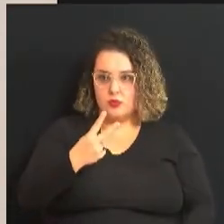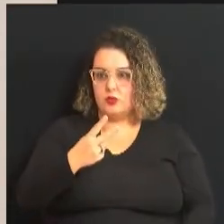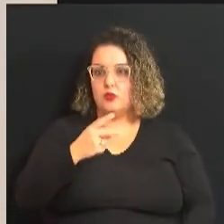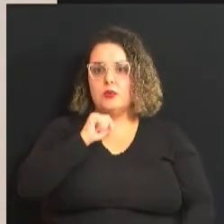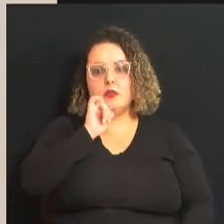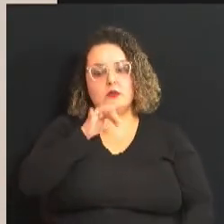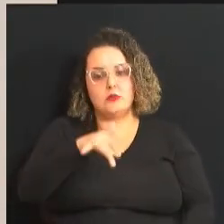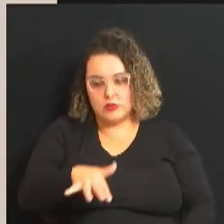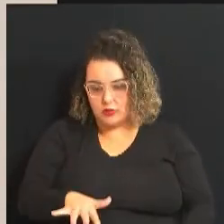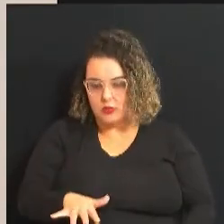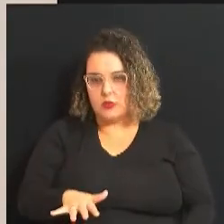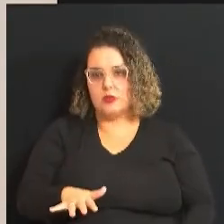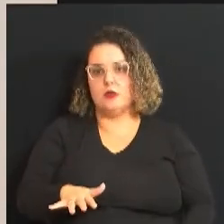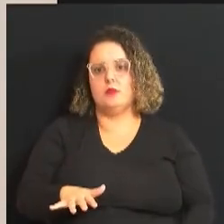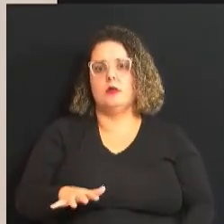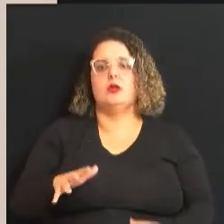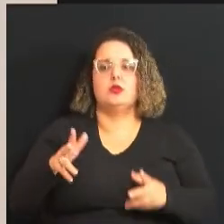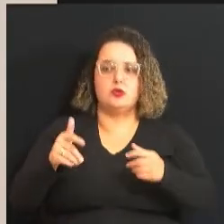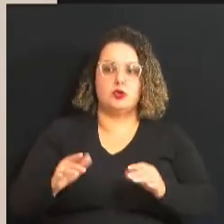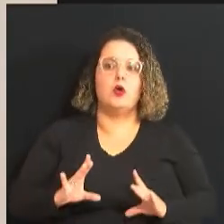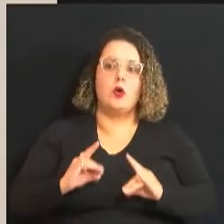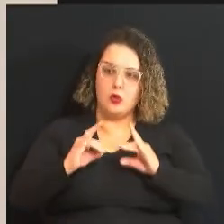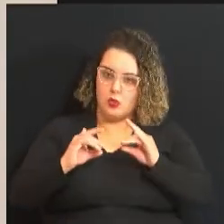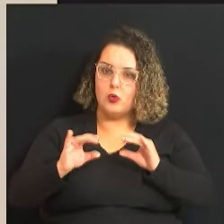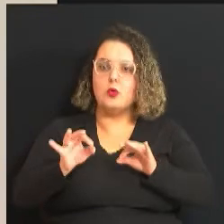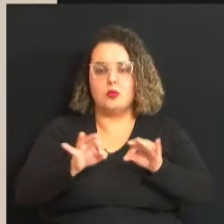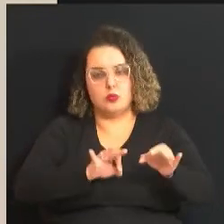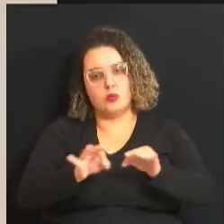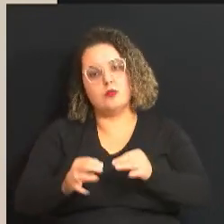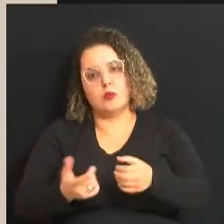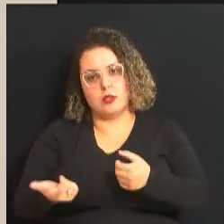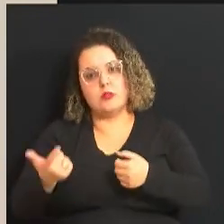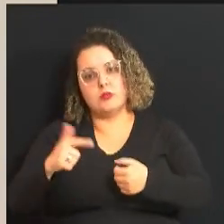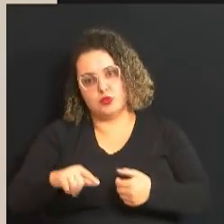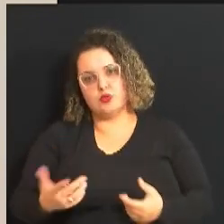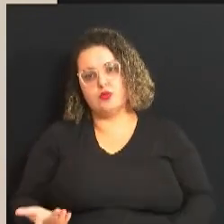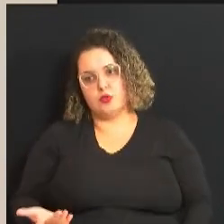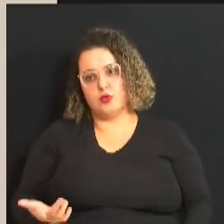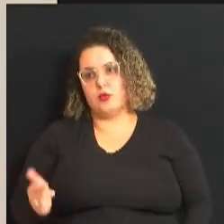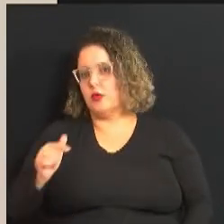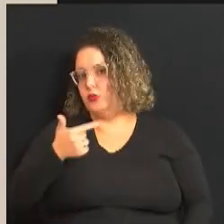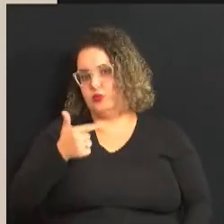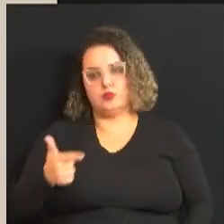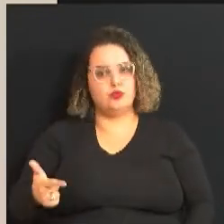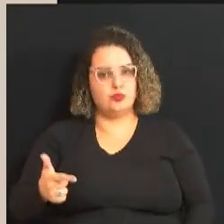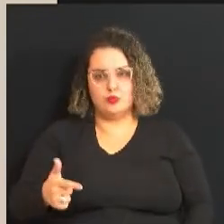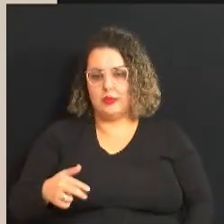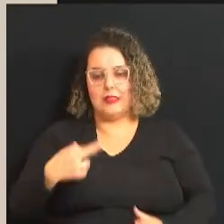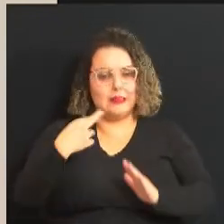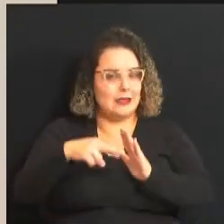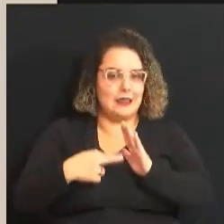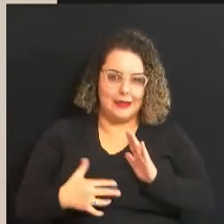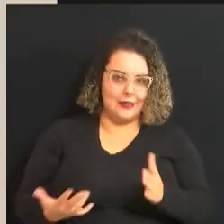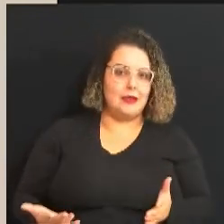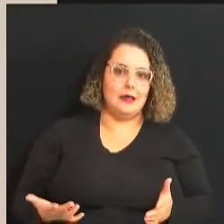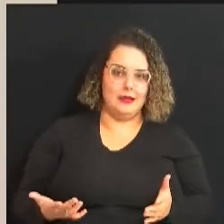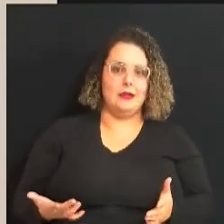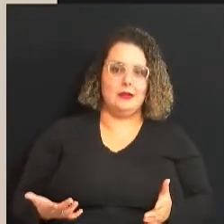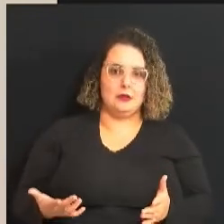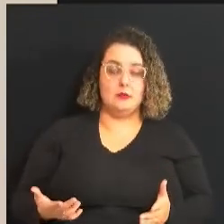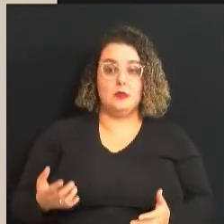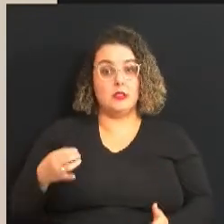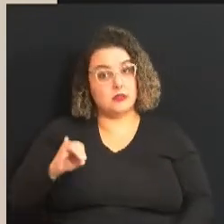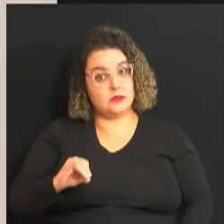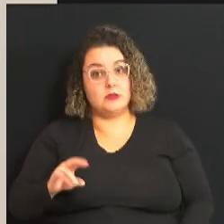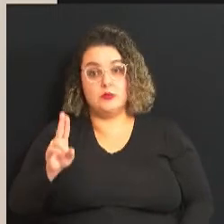o hormônio seja regularizado. Então, não existe isso na regra, tá? Mas se você usar 2,